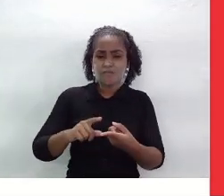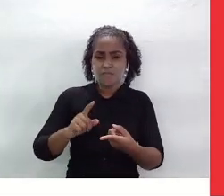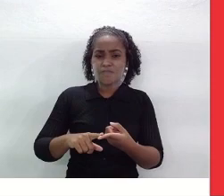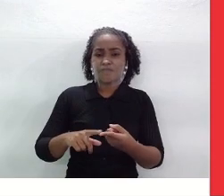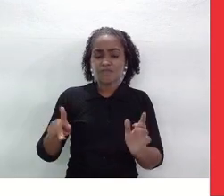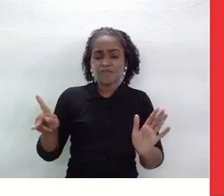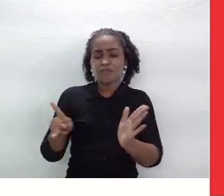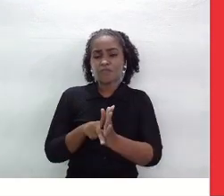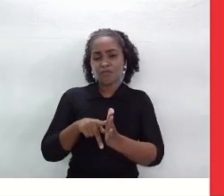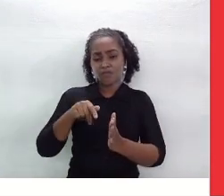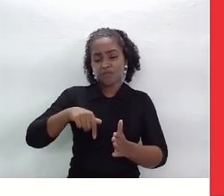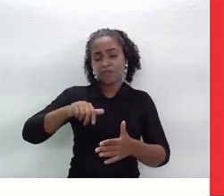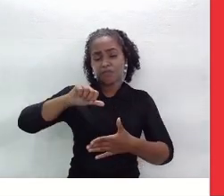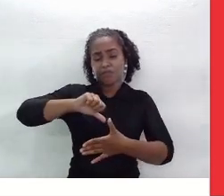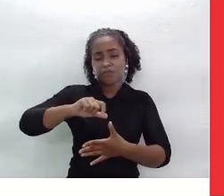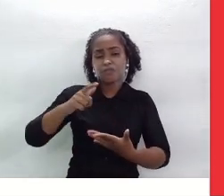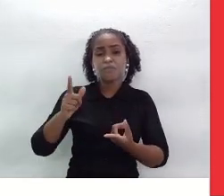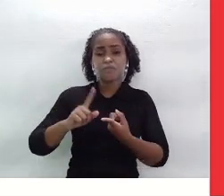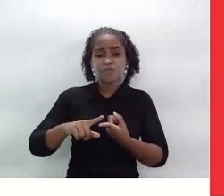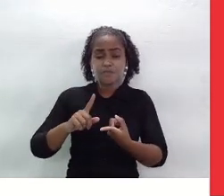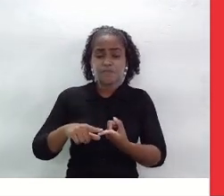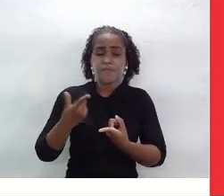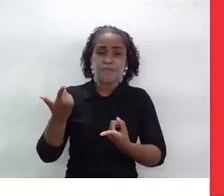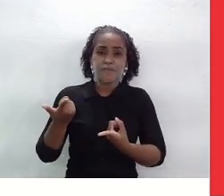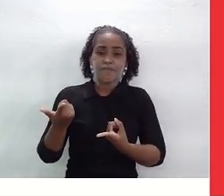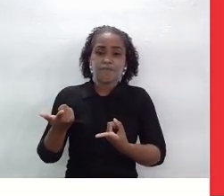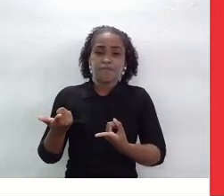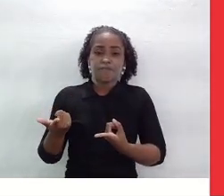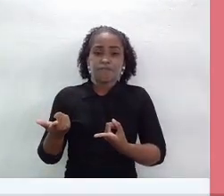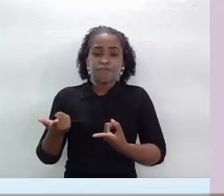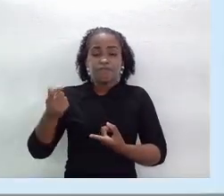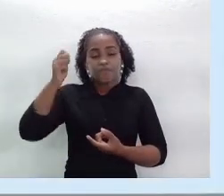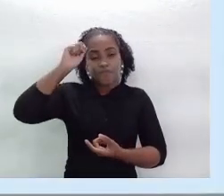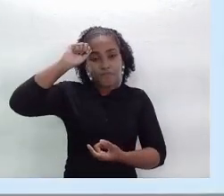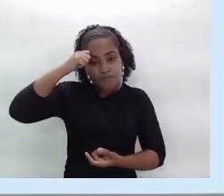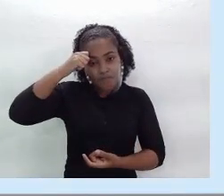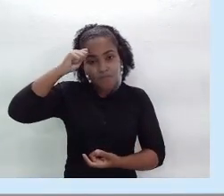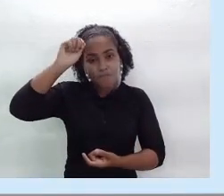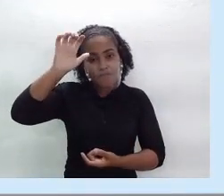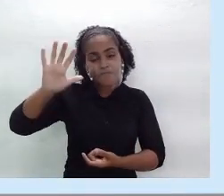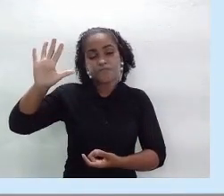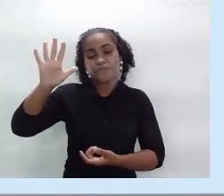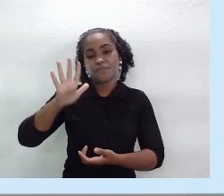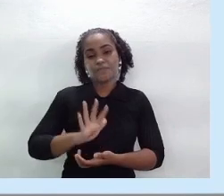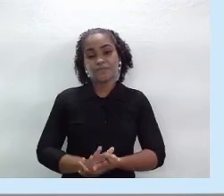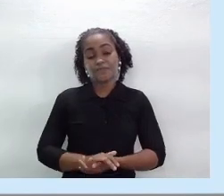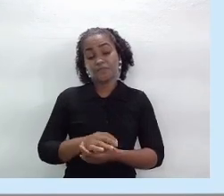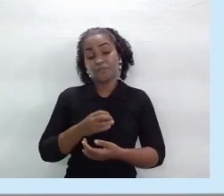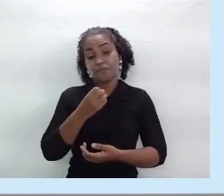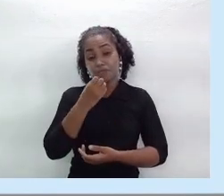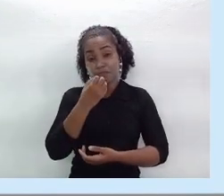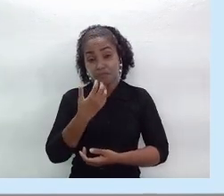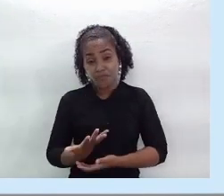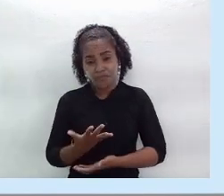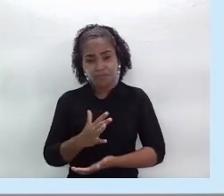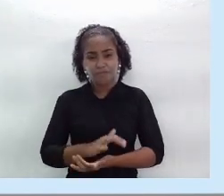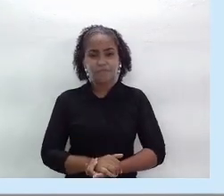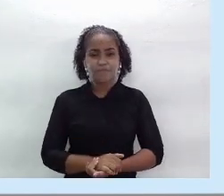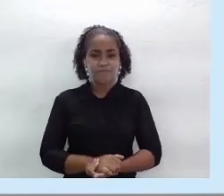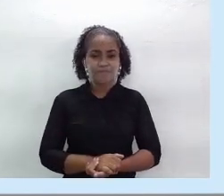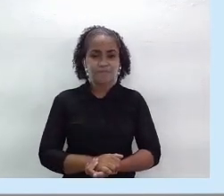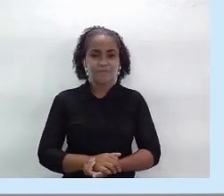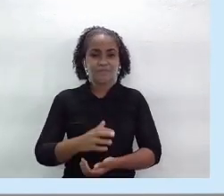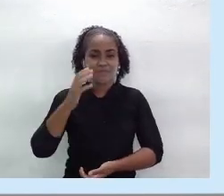nossa América do Sul quanto na África. Bom, em relação à